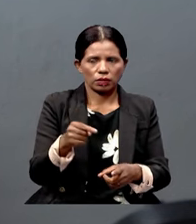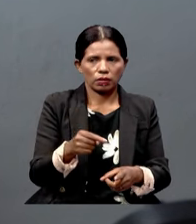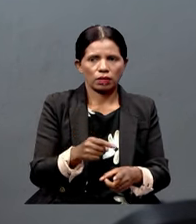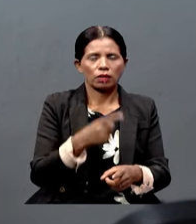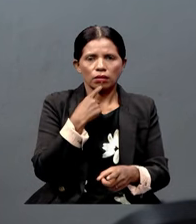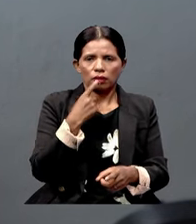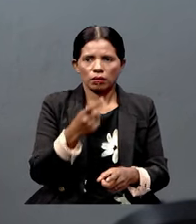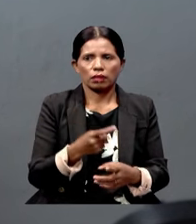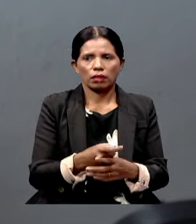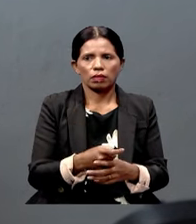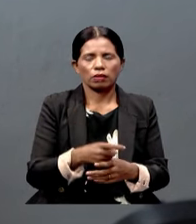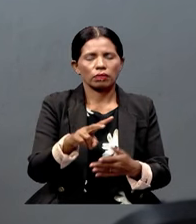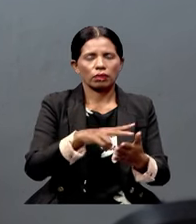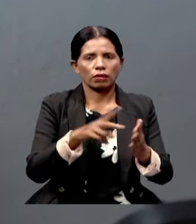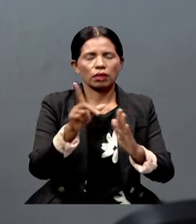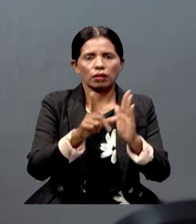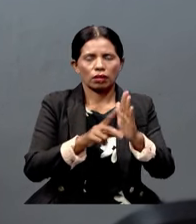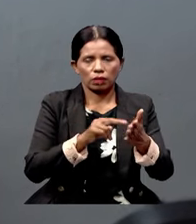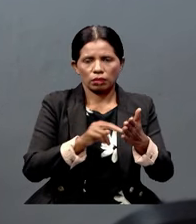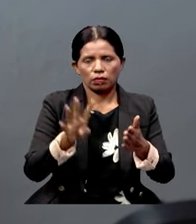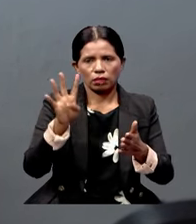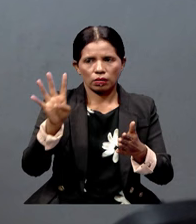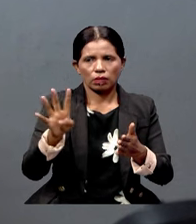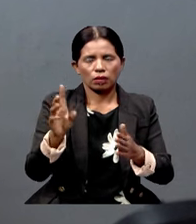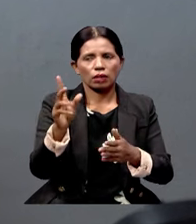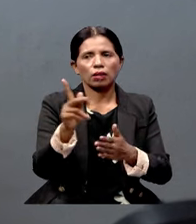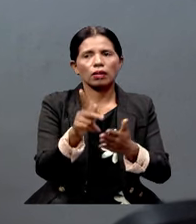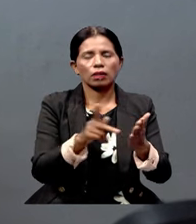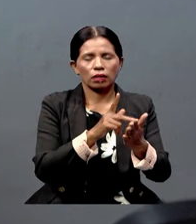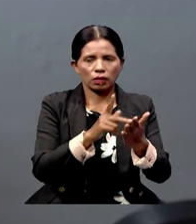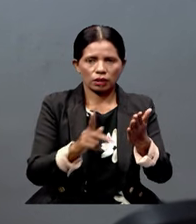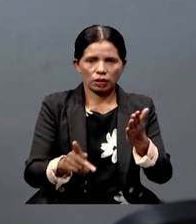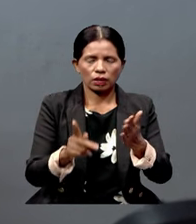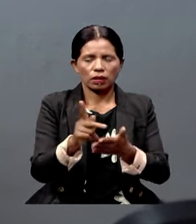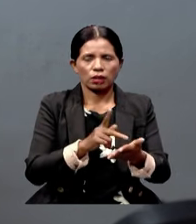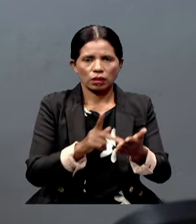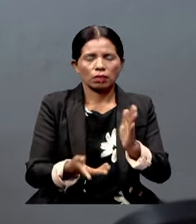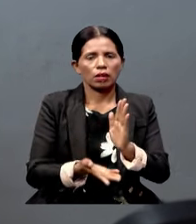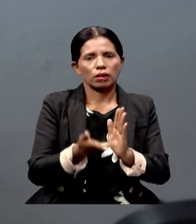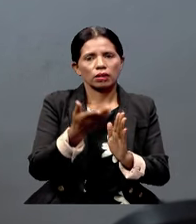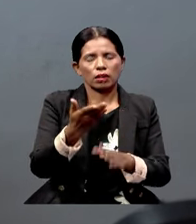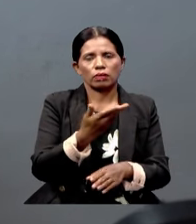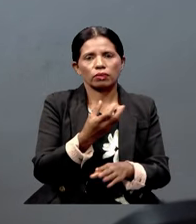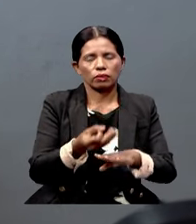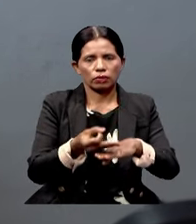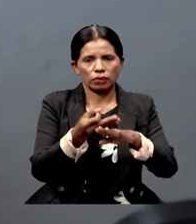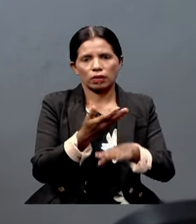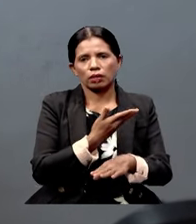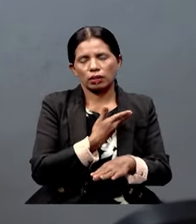considera viola lei número 4 barra 2011 ne con la crimi a sambar comentes que son preso y dan crimi hay fase